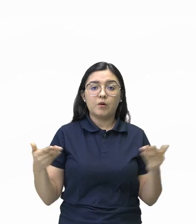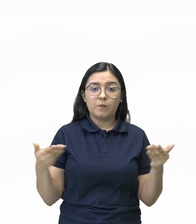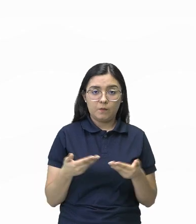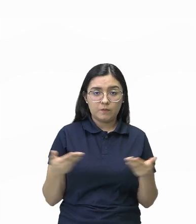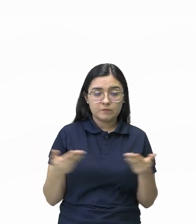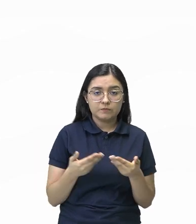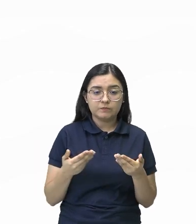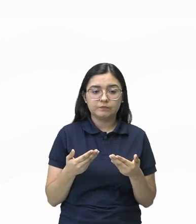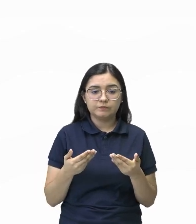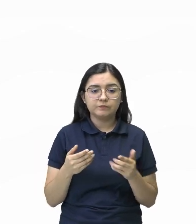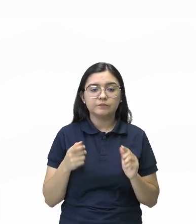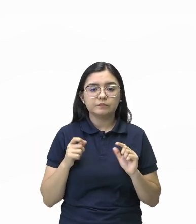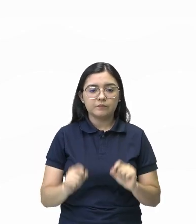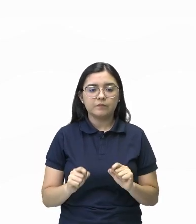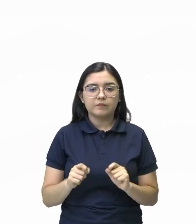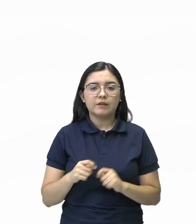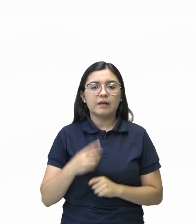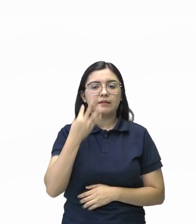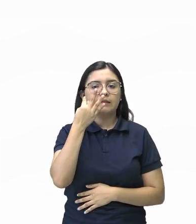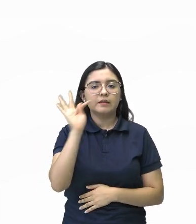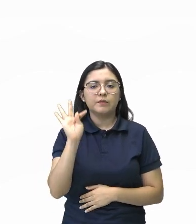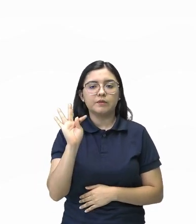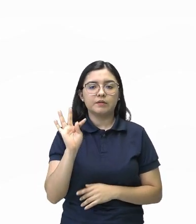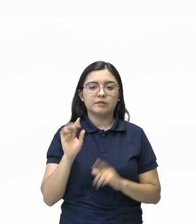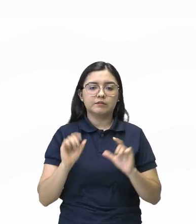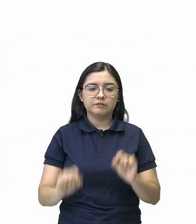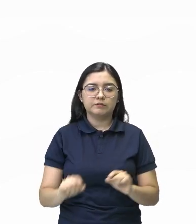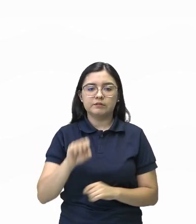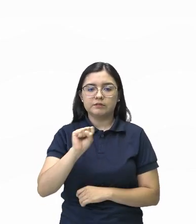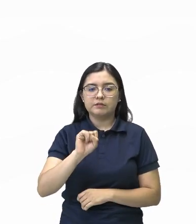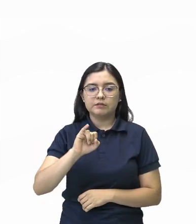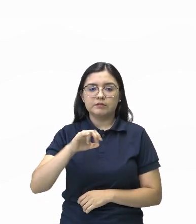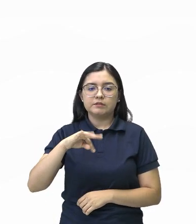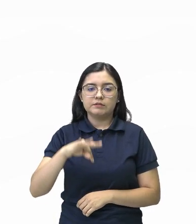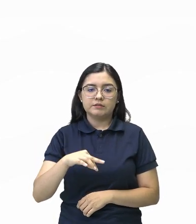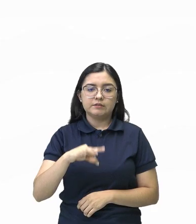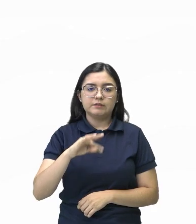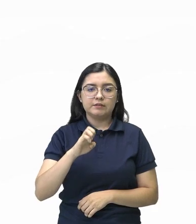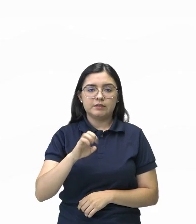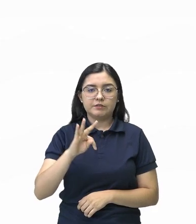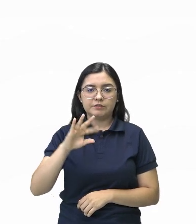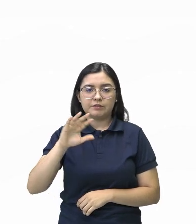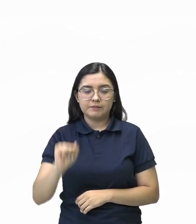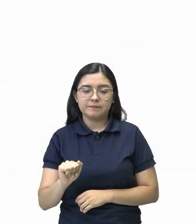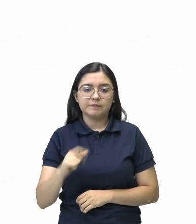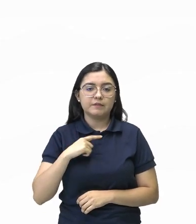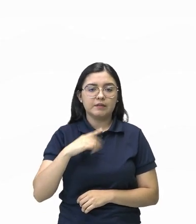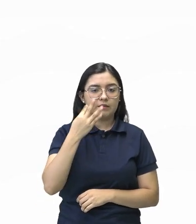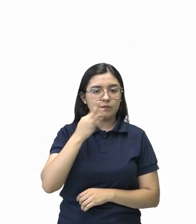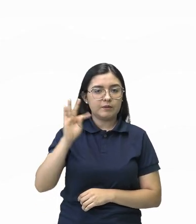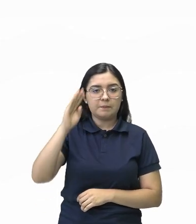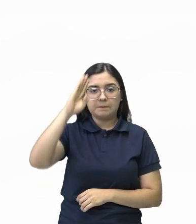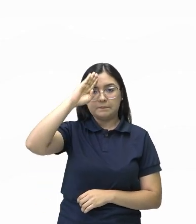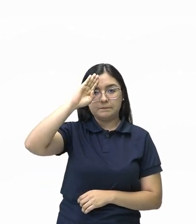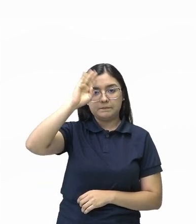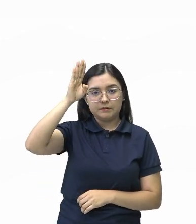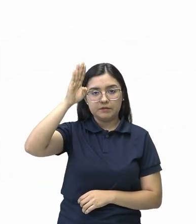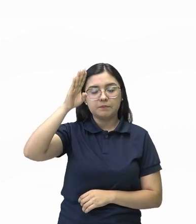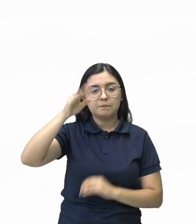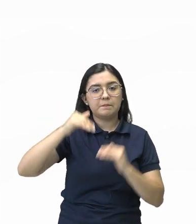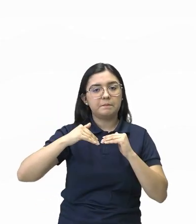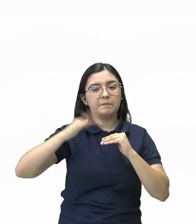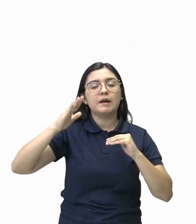Atualmente, na teoria da sintética, essa teoria ela é dominante, ou seja, é a teoria